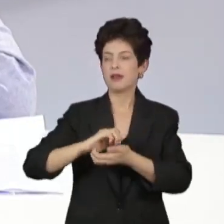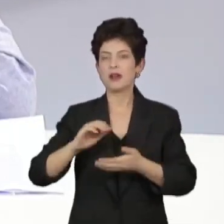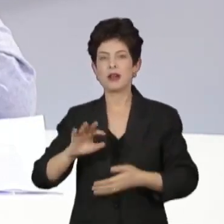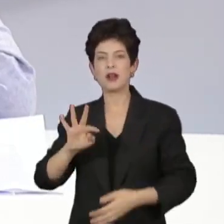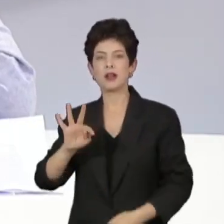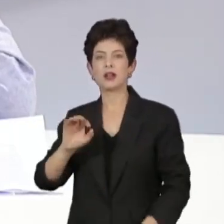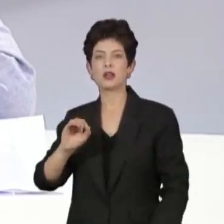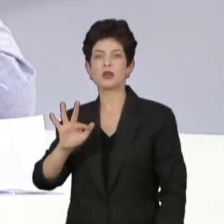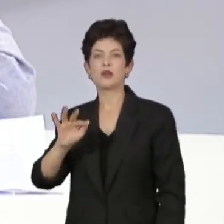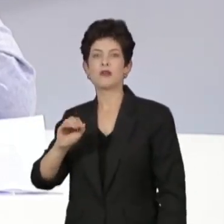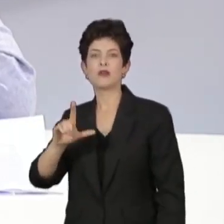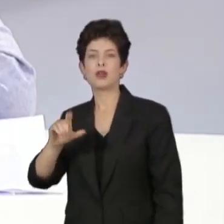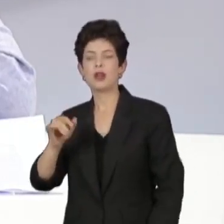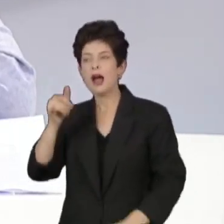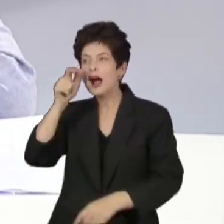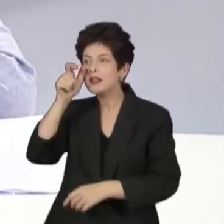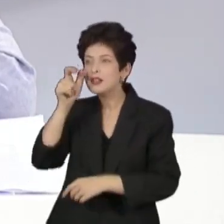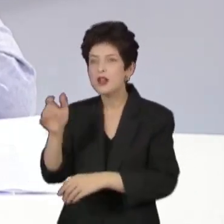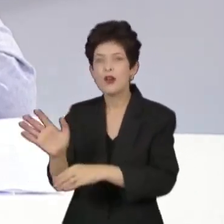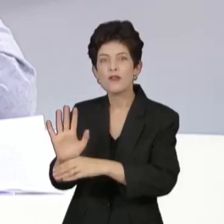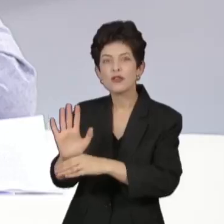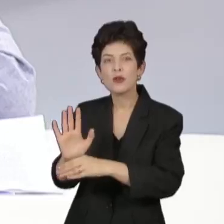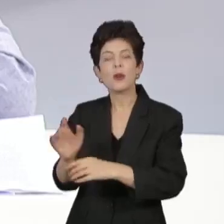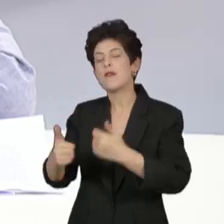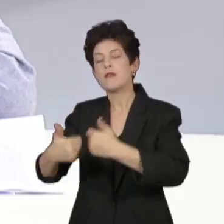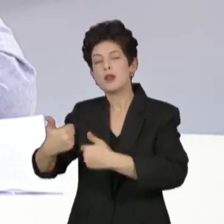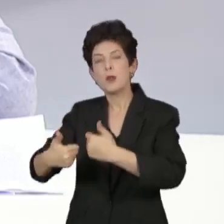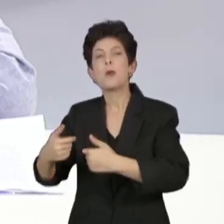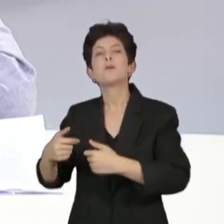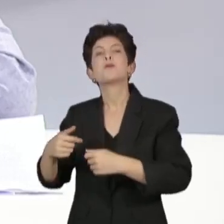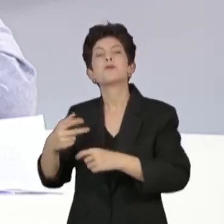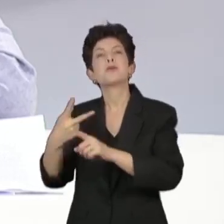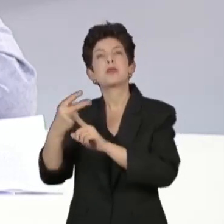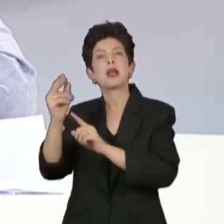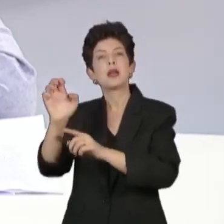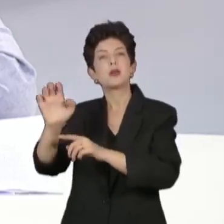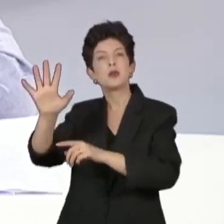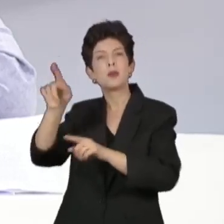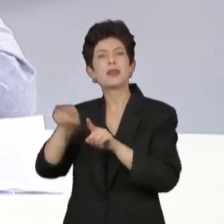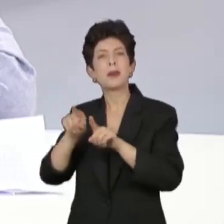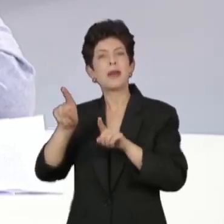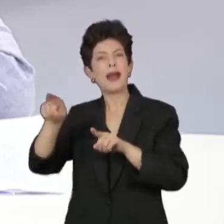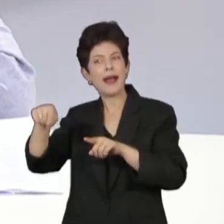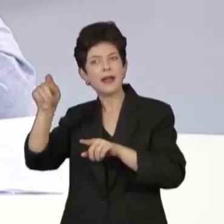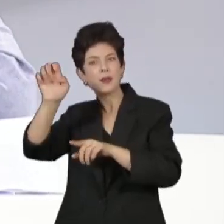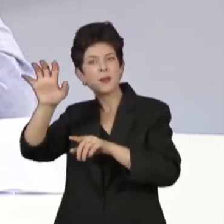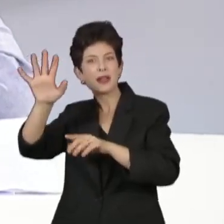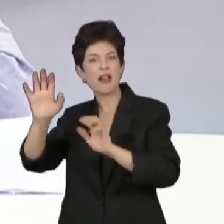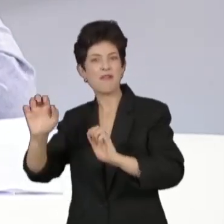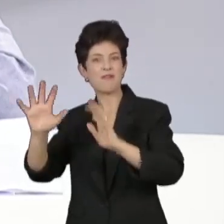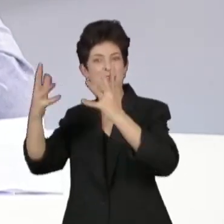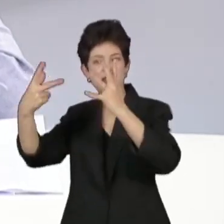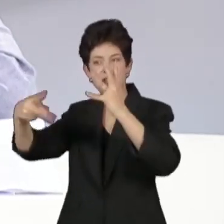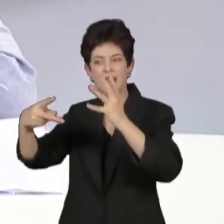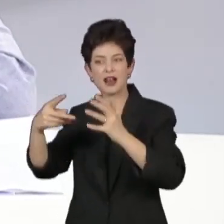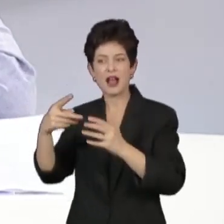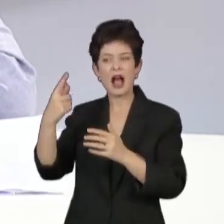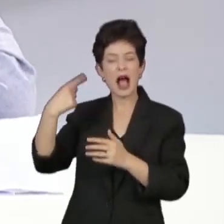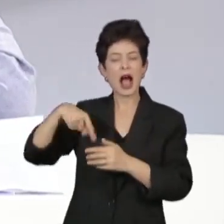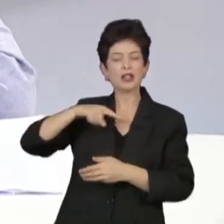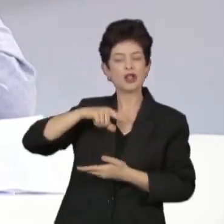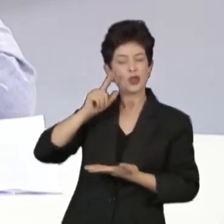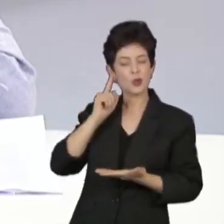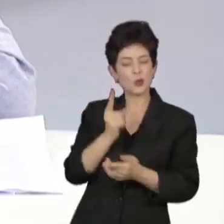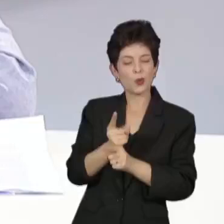Toffoli assistiu um jogo de futebol na Europa agora, Champions, também era de um empresário. E a gente só ficou sabendo dessa